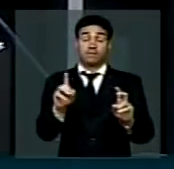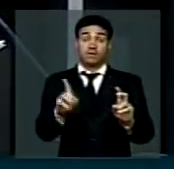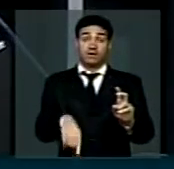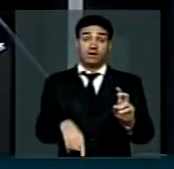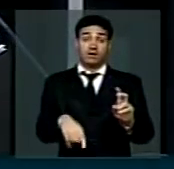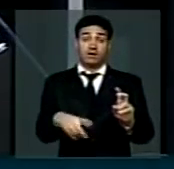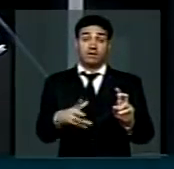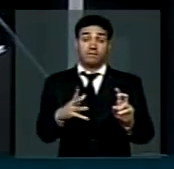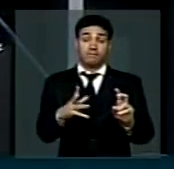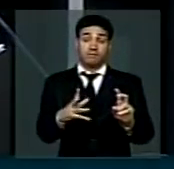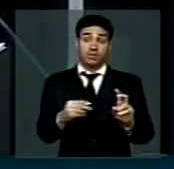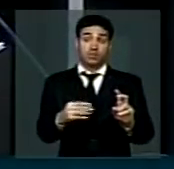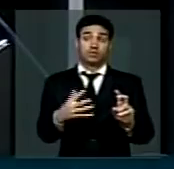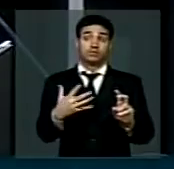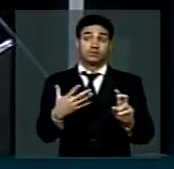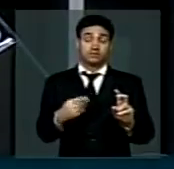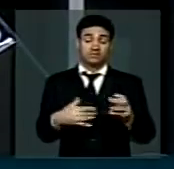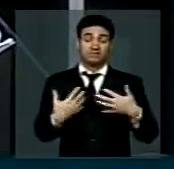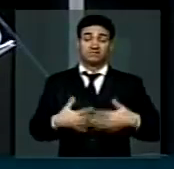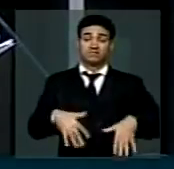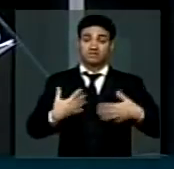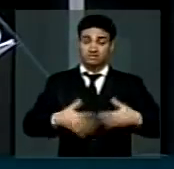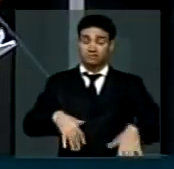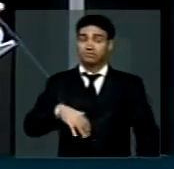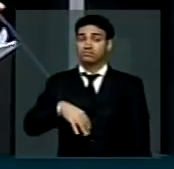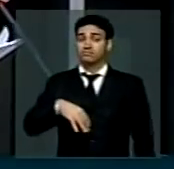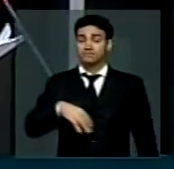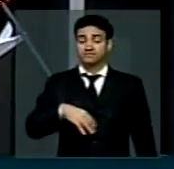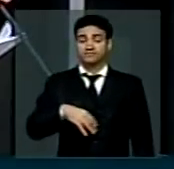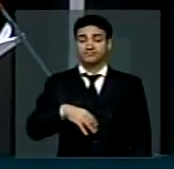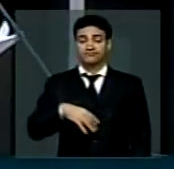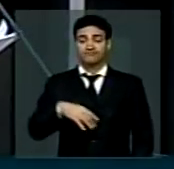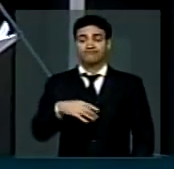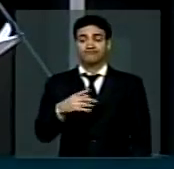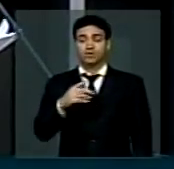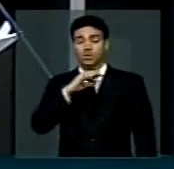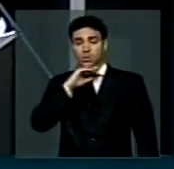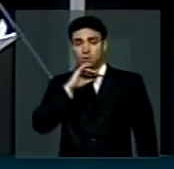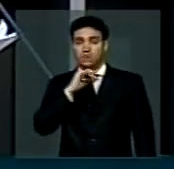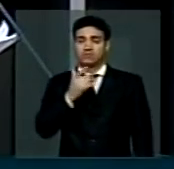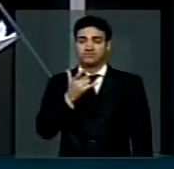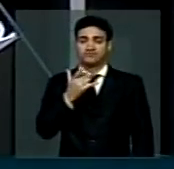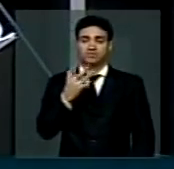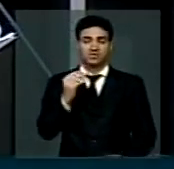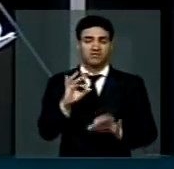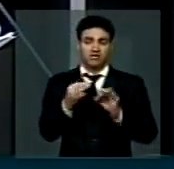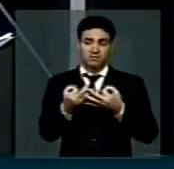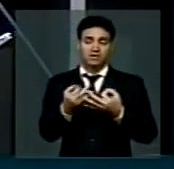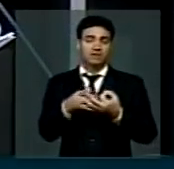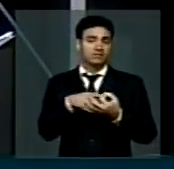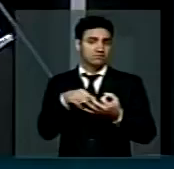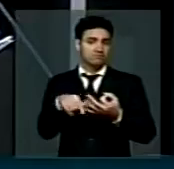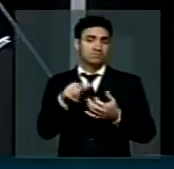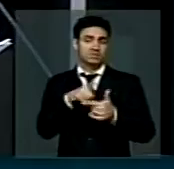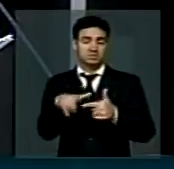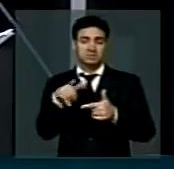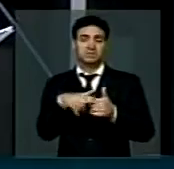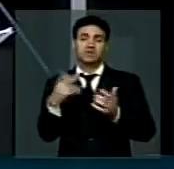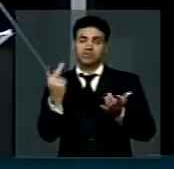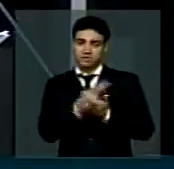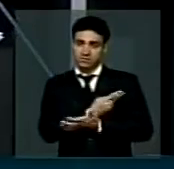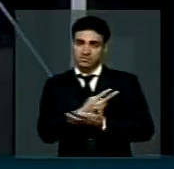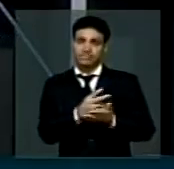muito caro. Um tema que, infelizmente, assombra a vida de muitas famílias. Um tema